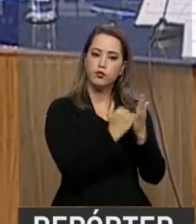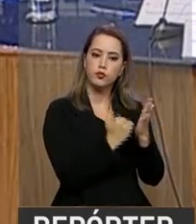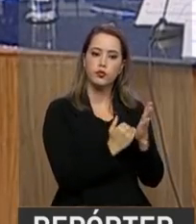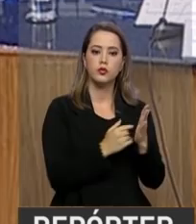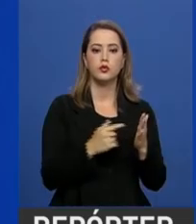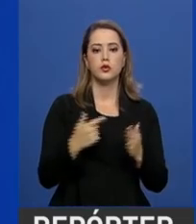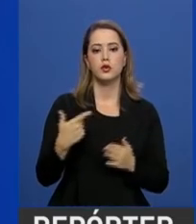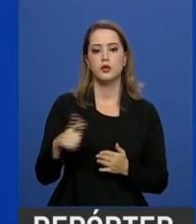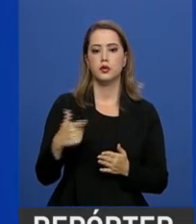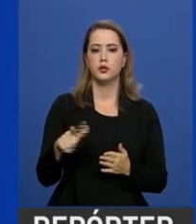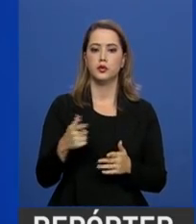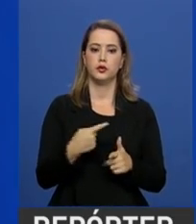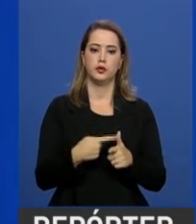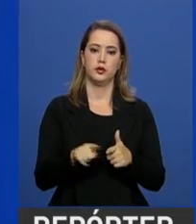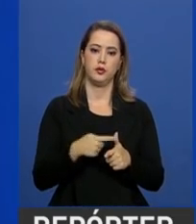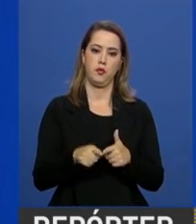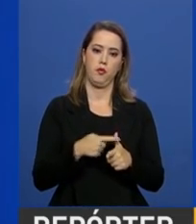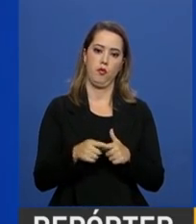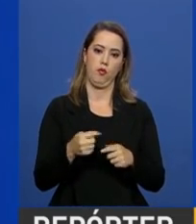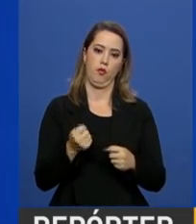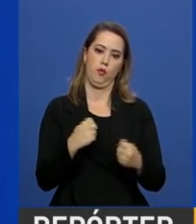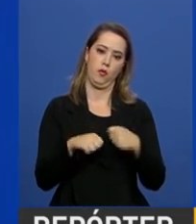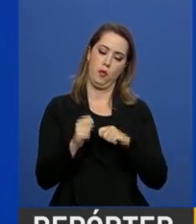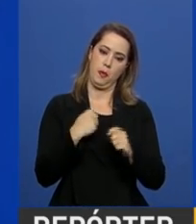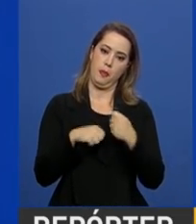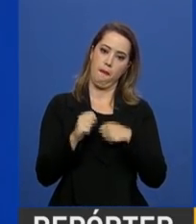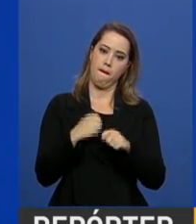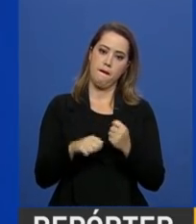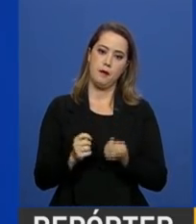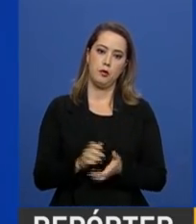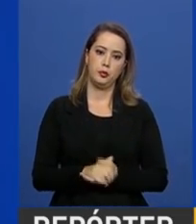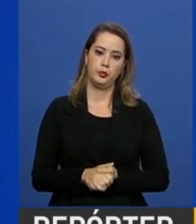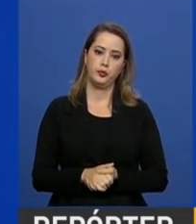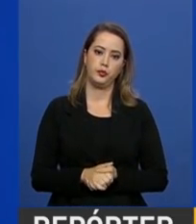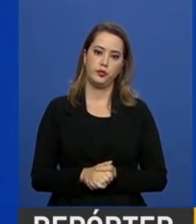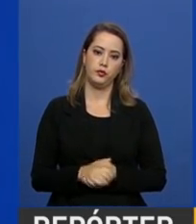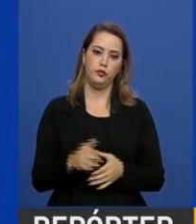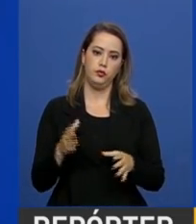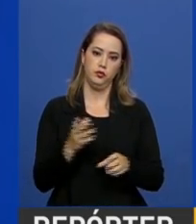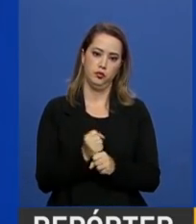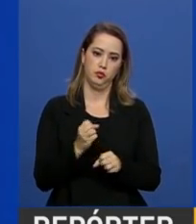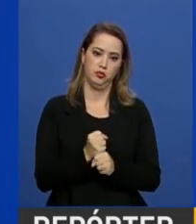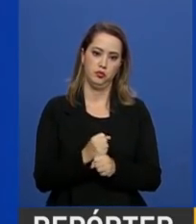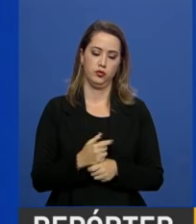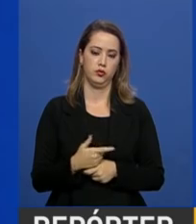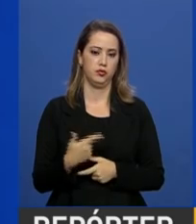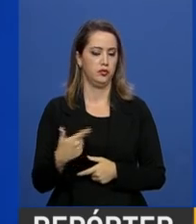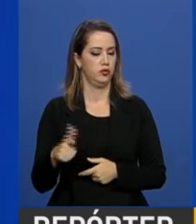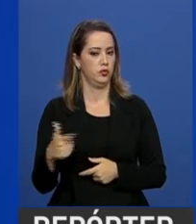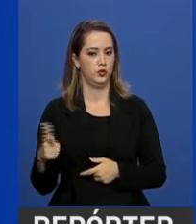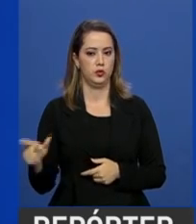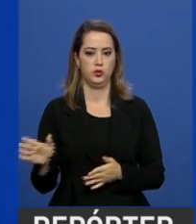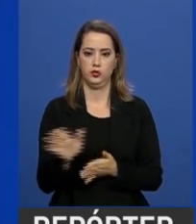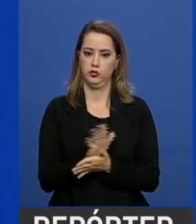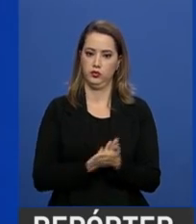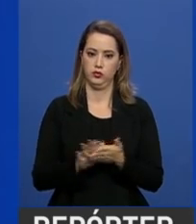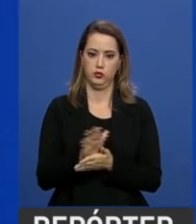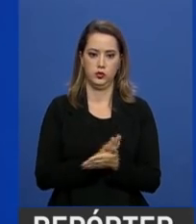no orçamento. Nós garantimos que, para a realização do Enem 2016, não haverá nenhuma